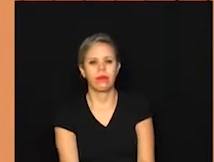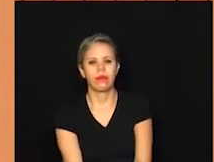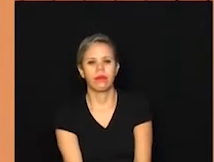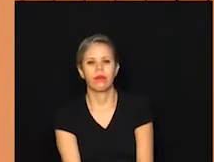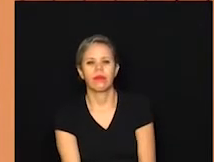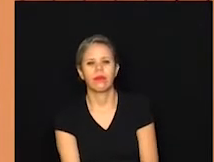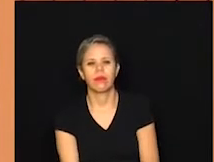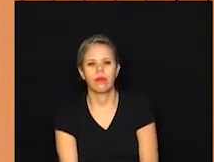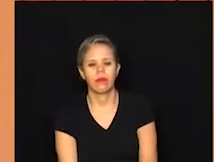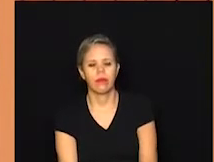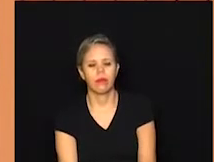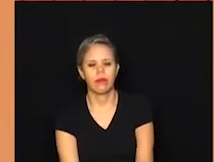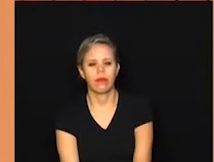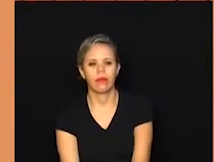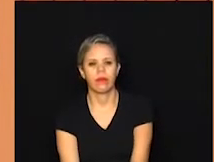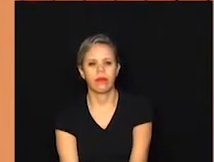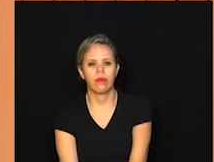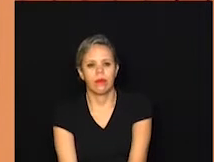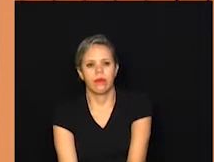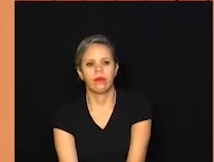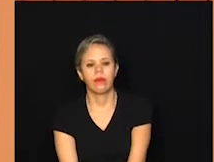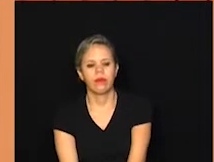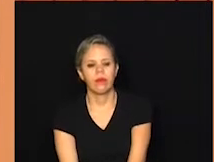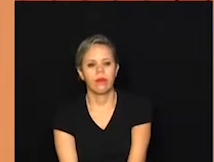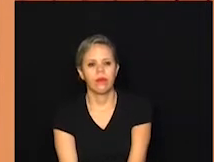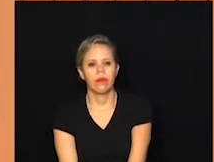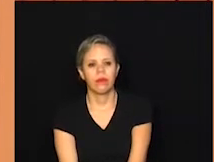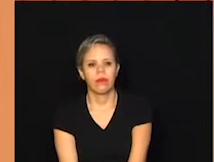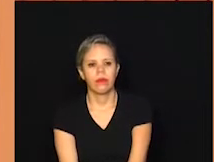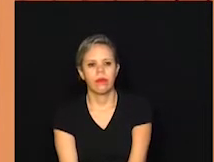aqui. É o